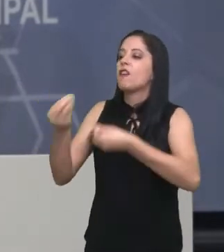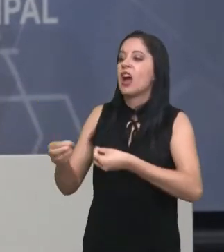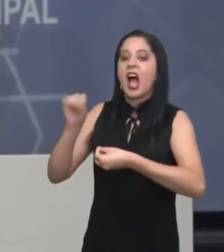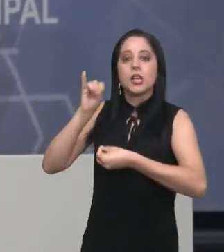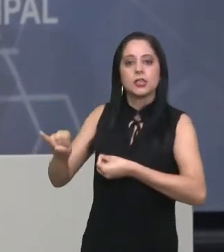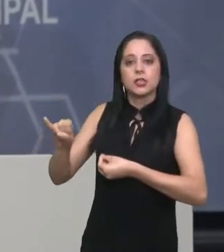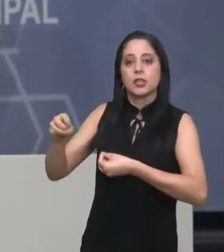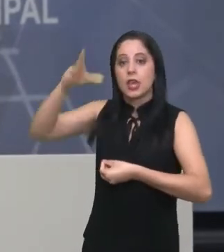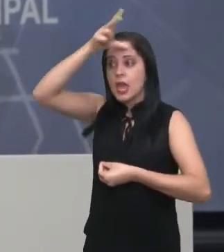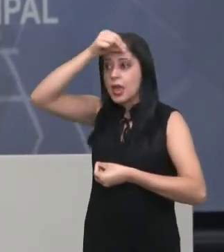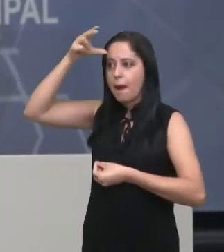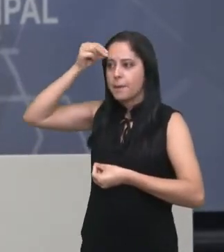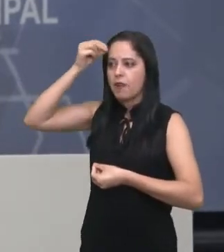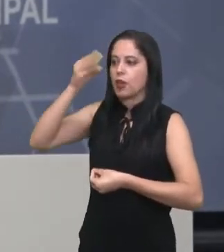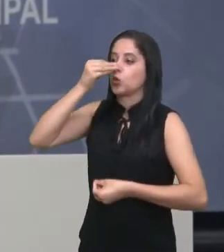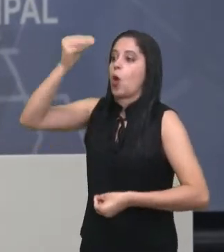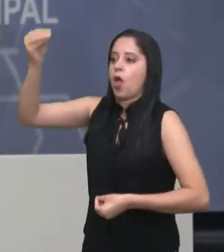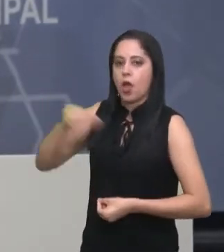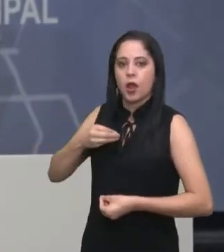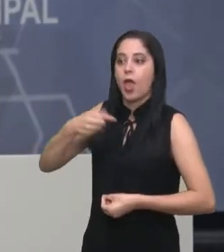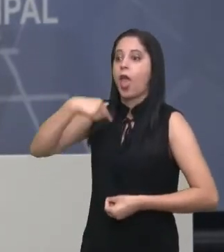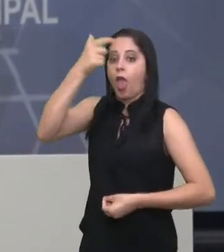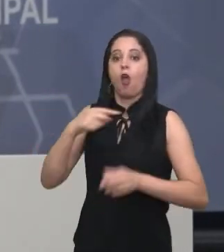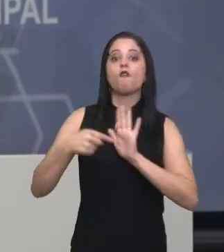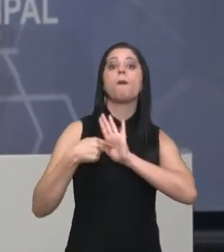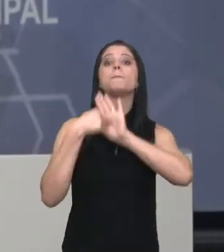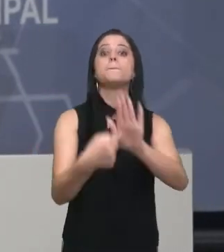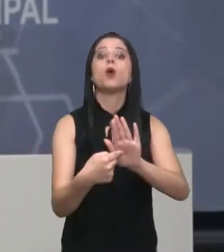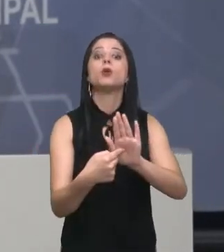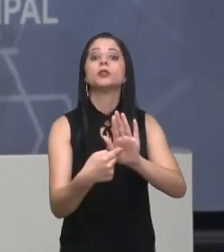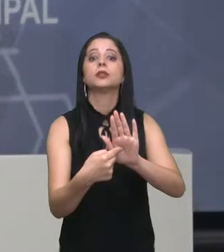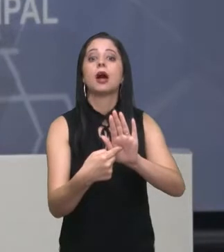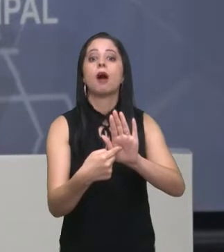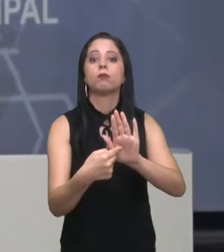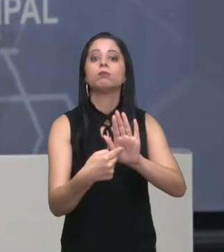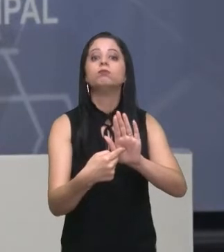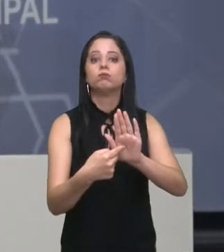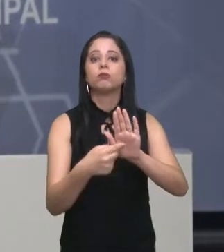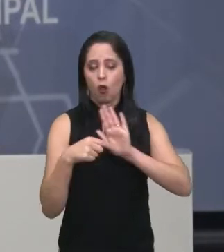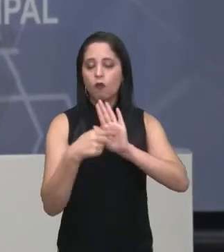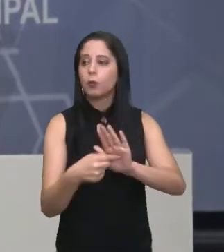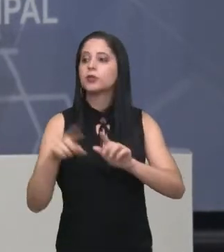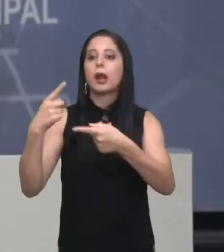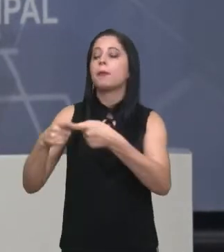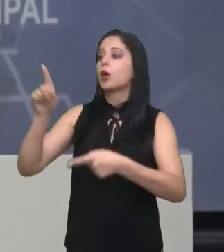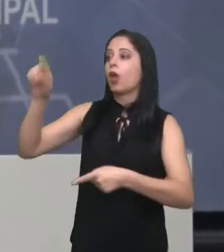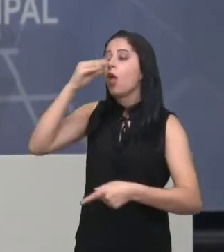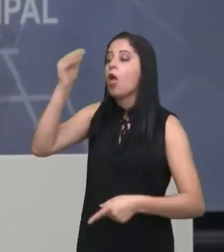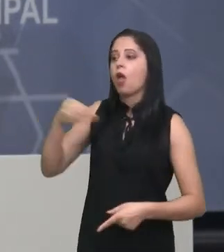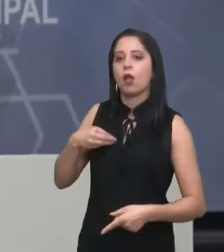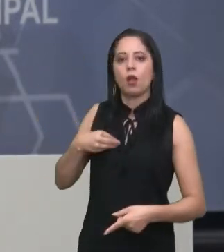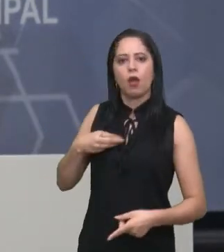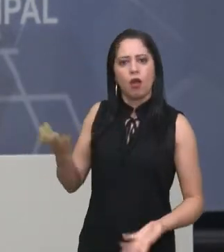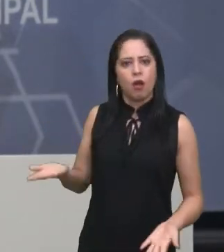eu vou mostrar para a cidade, para a imprensa, que eu estou sendo tolhido do meu trabalho. Isso é